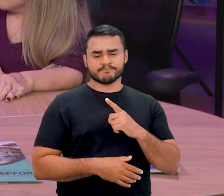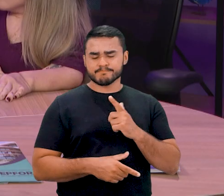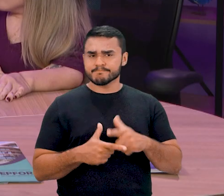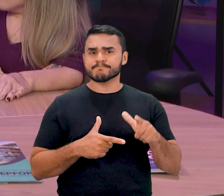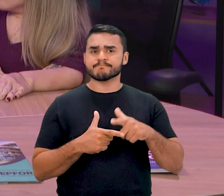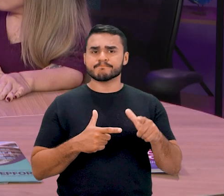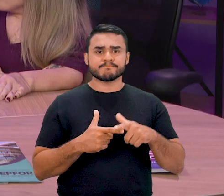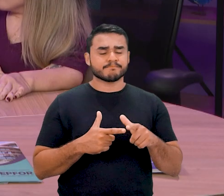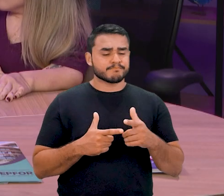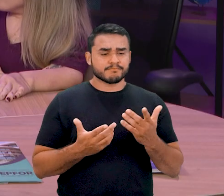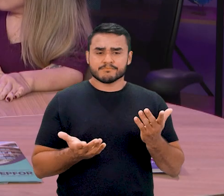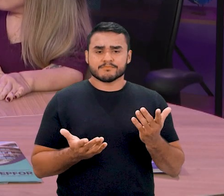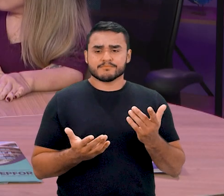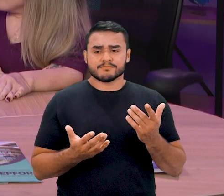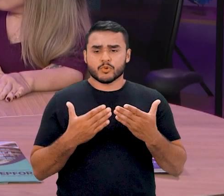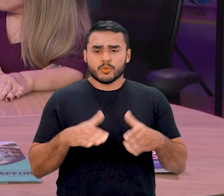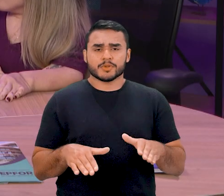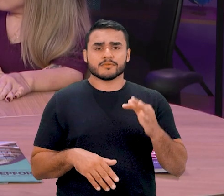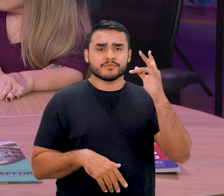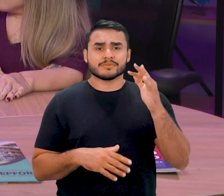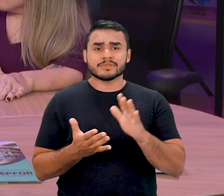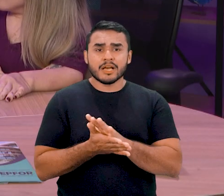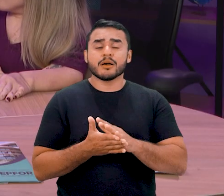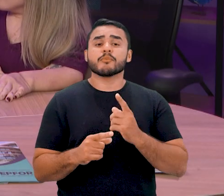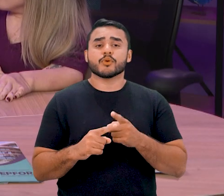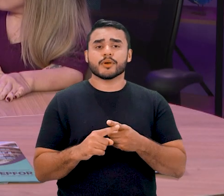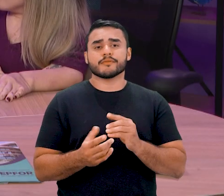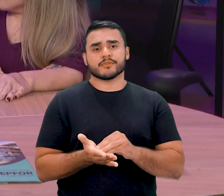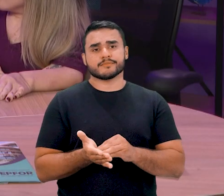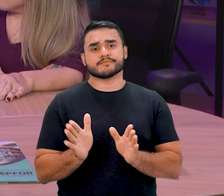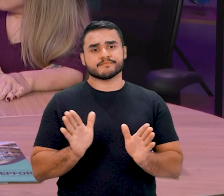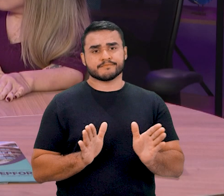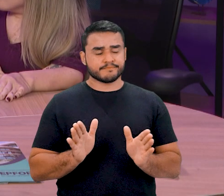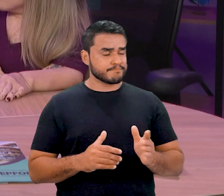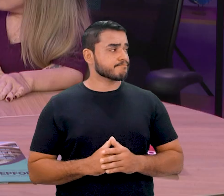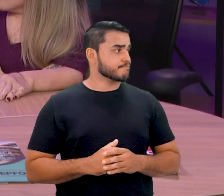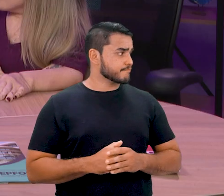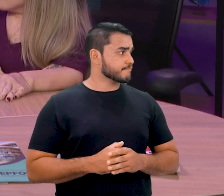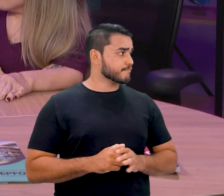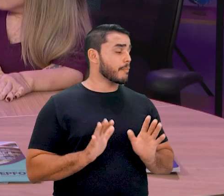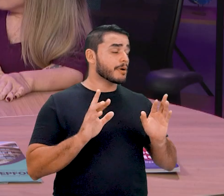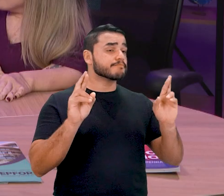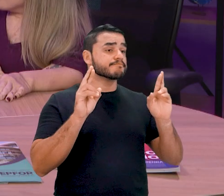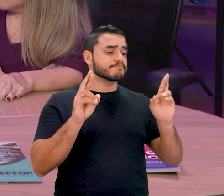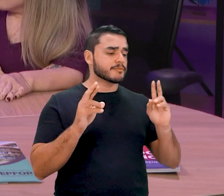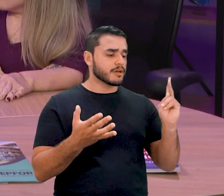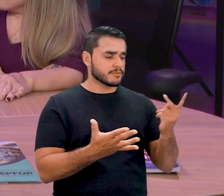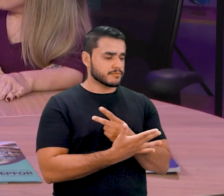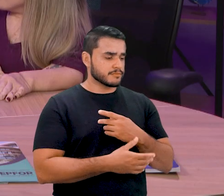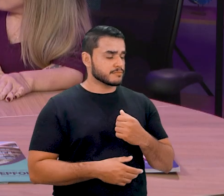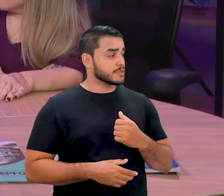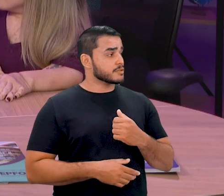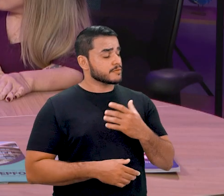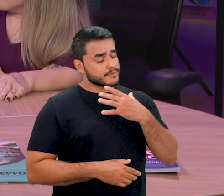prejuízos e prejuízos irreparáveis por falta de acessibilidade. E aí, que bom que eu consegui vivenciar uma realidade